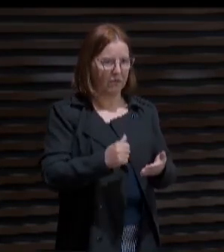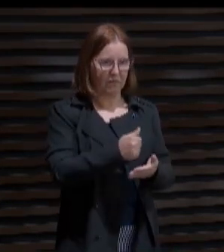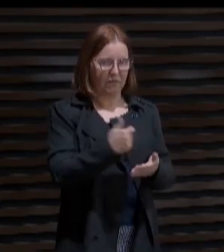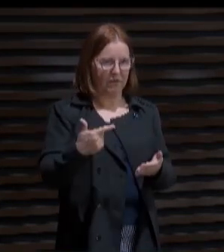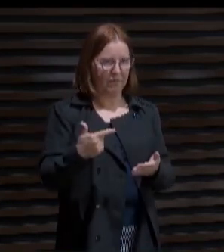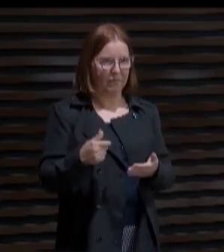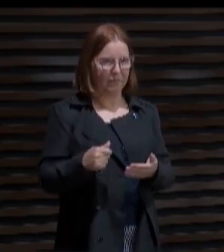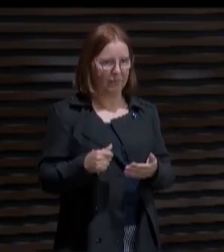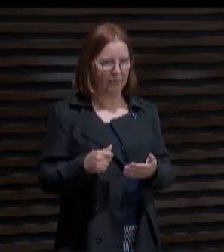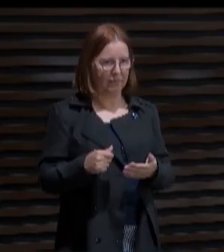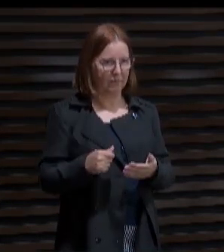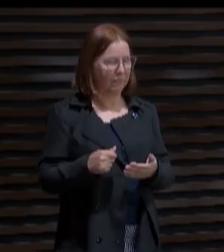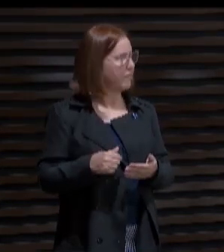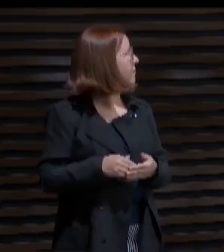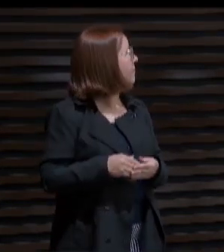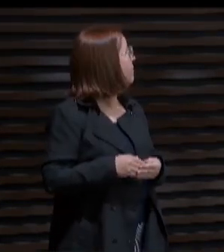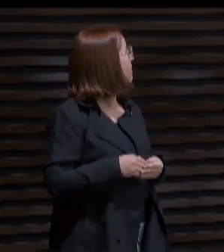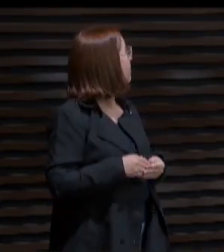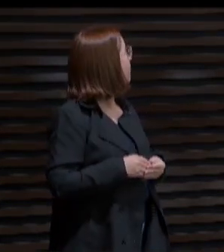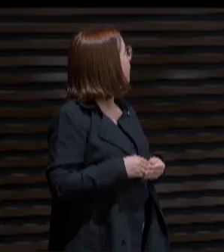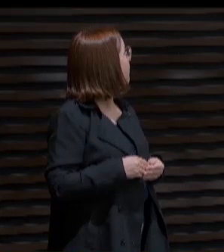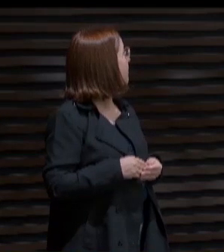Contudo, João 1,12.